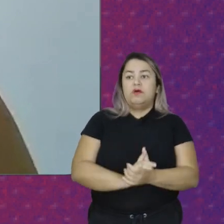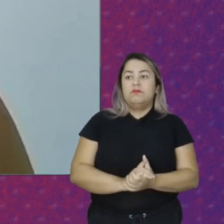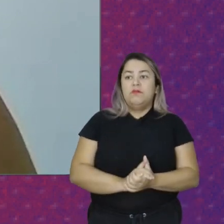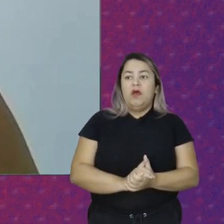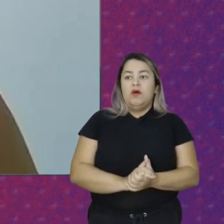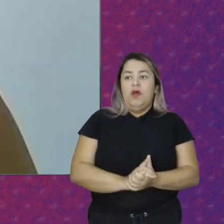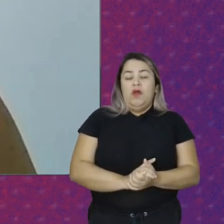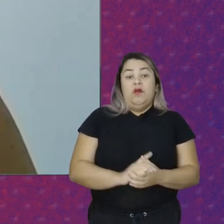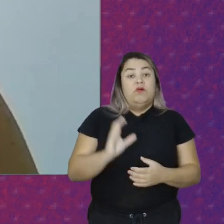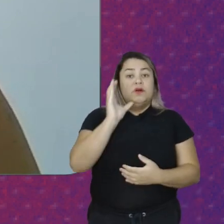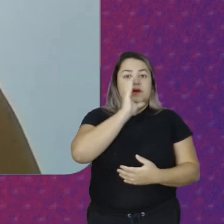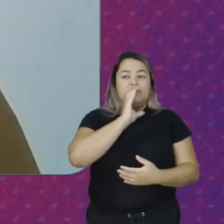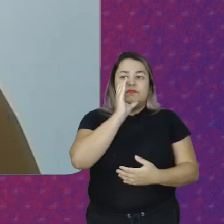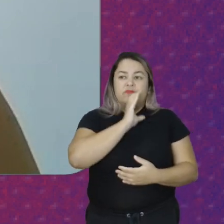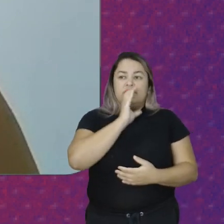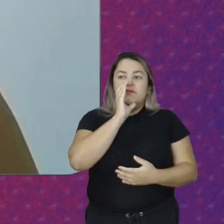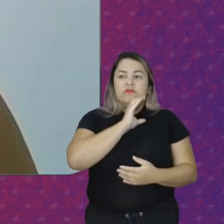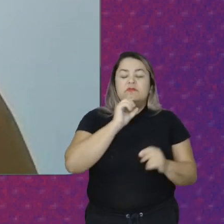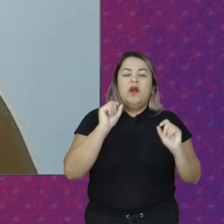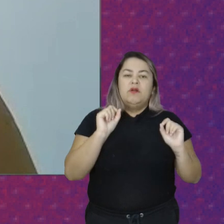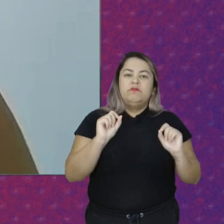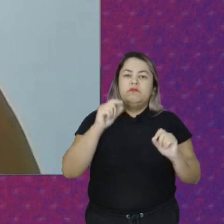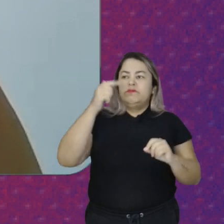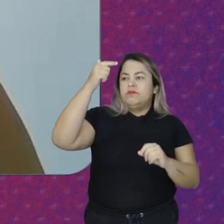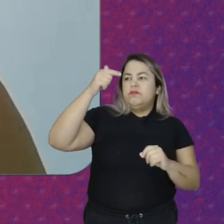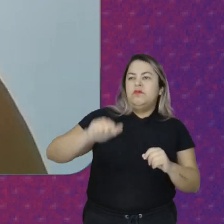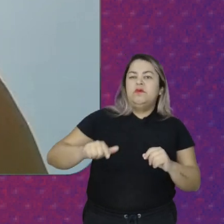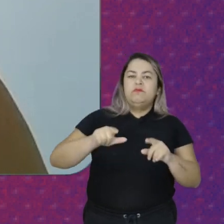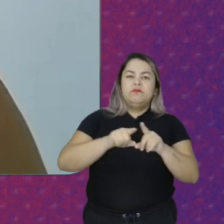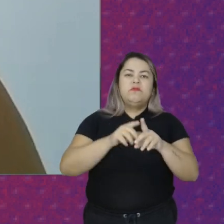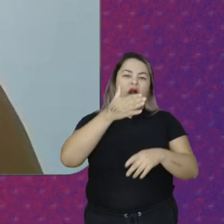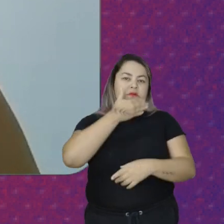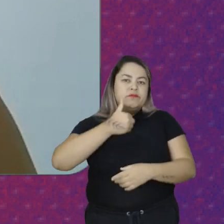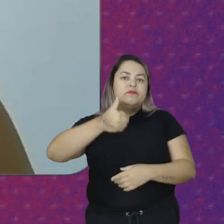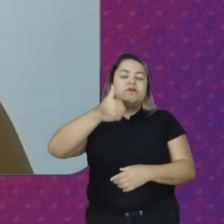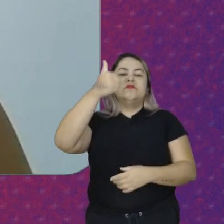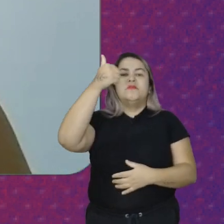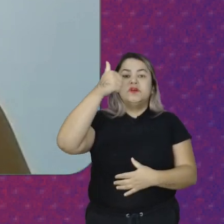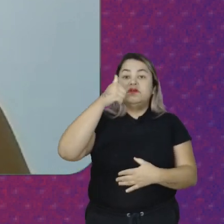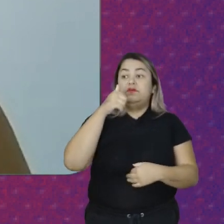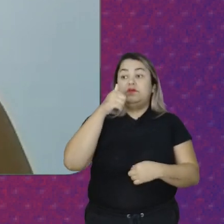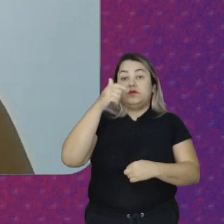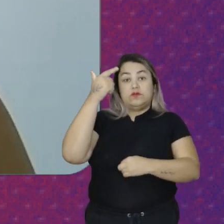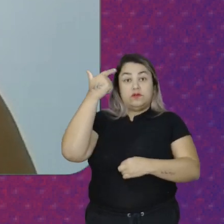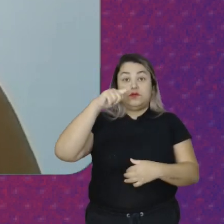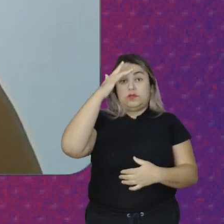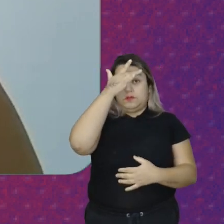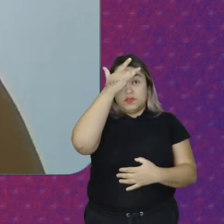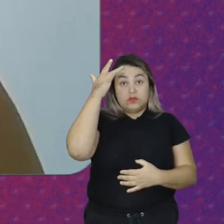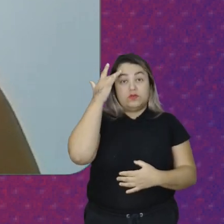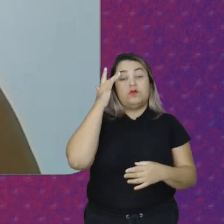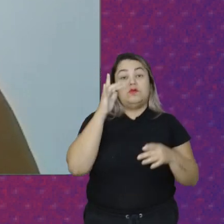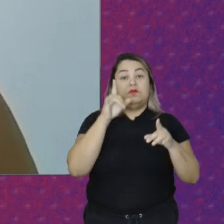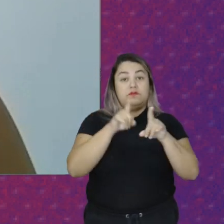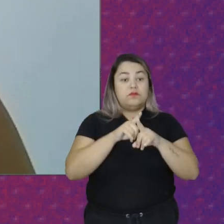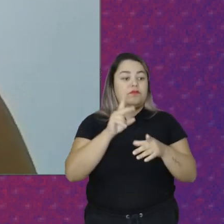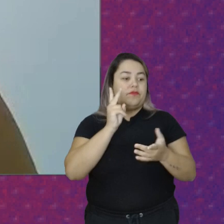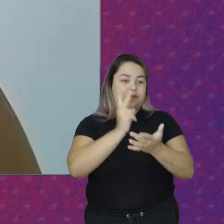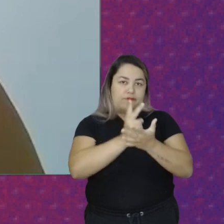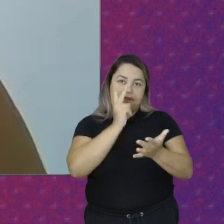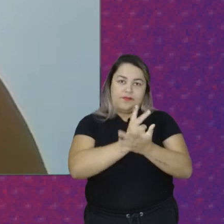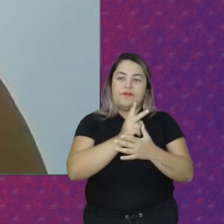com a velocidade que os outros e a qualidade que as outras pessoas que estão na mesma